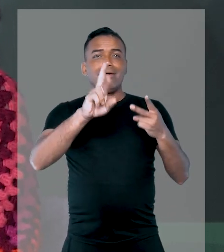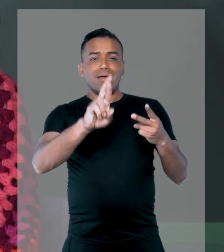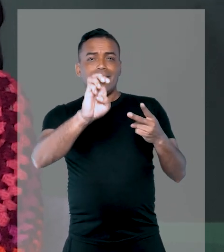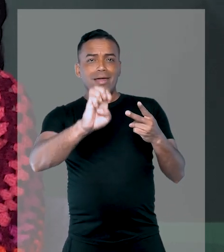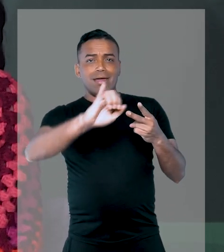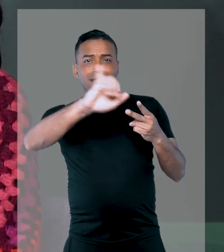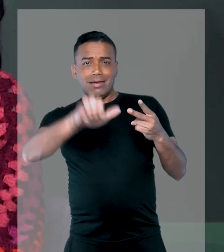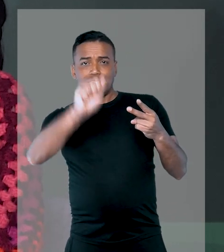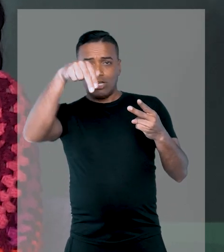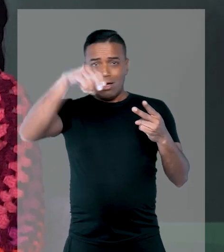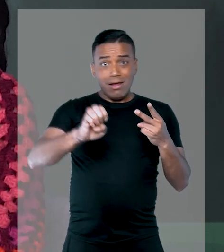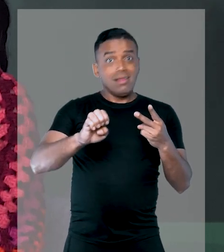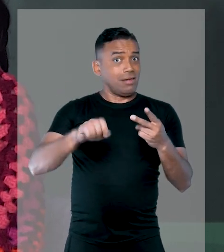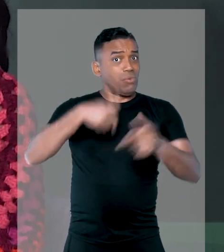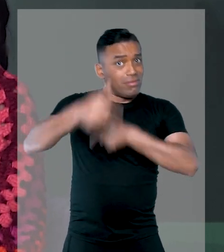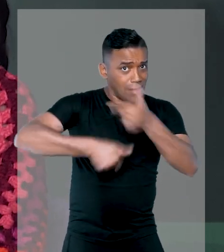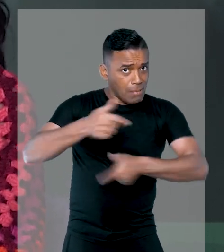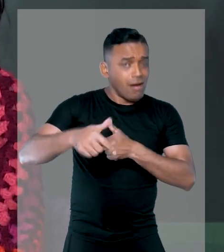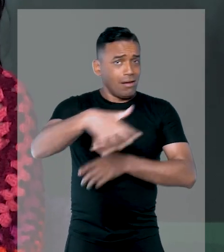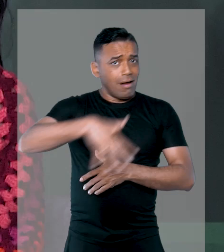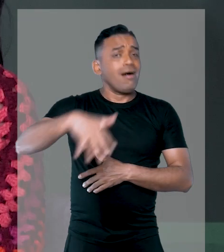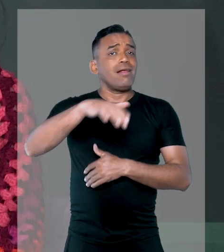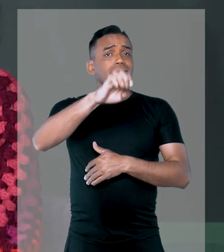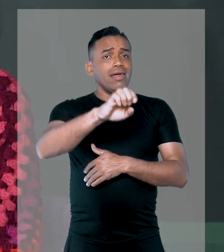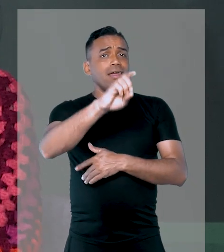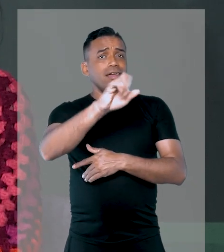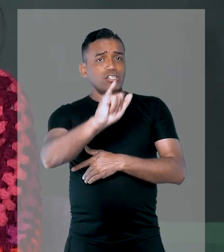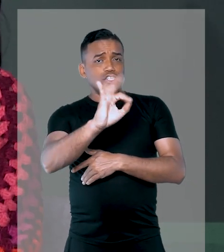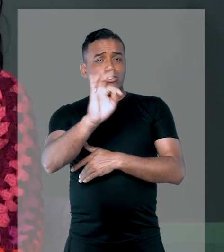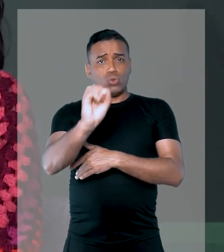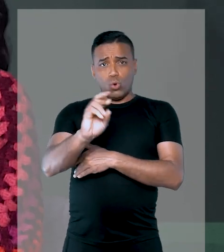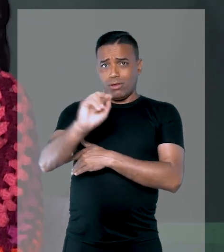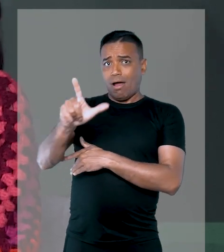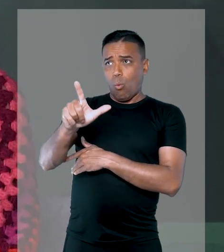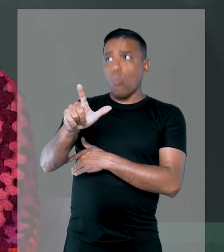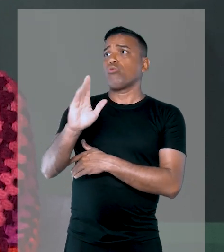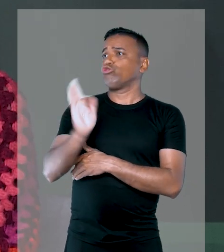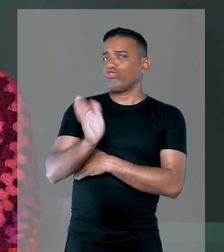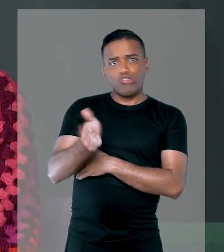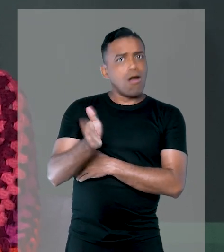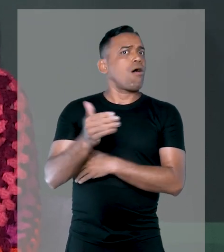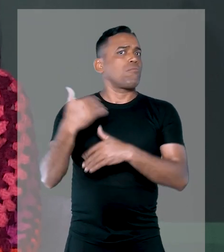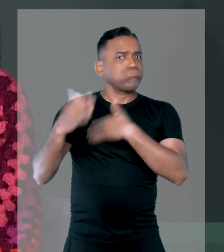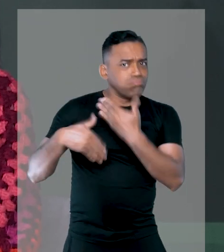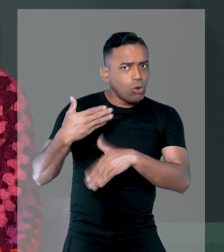que têm editoras e tal, que estão no mercado editorial, eu já sabia um pouco mais, porque eu já tinha passado por